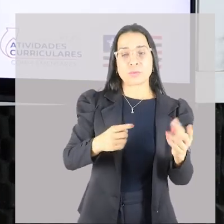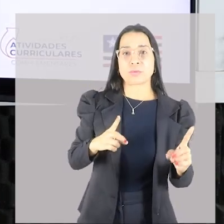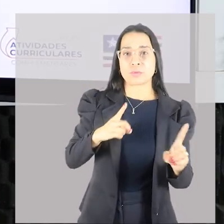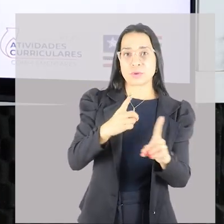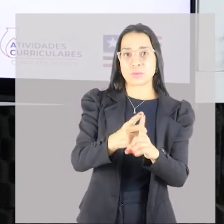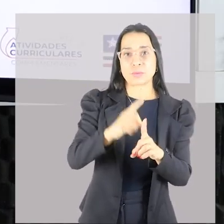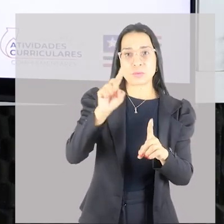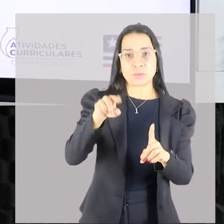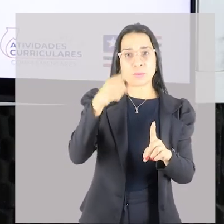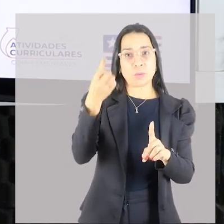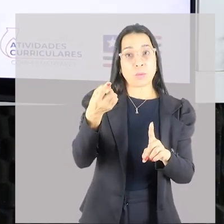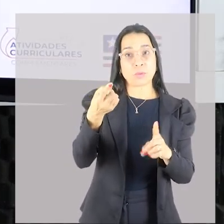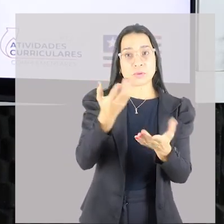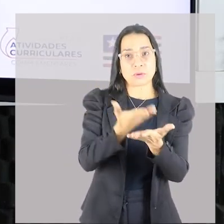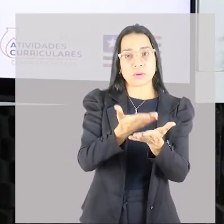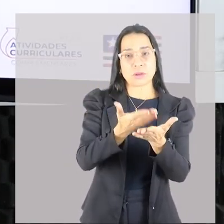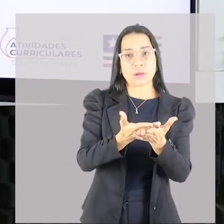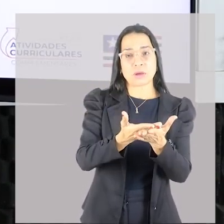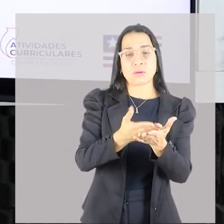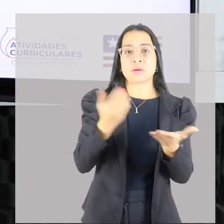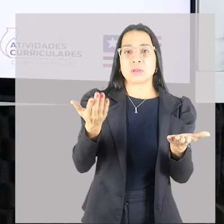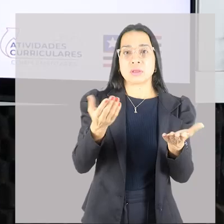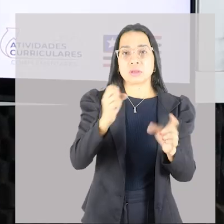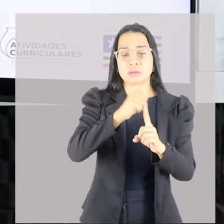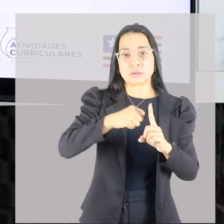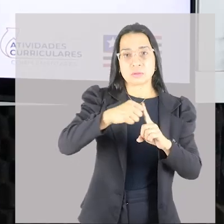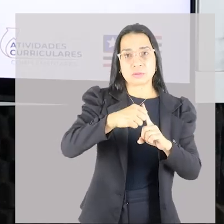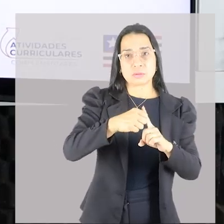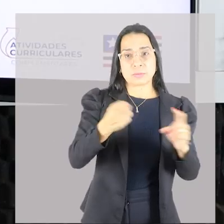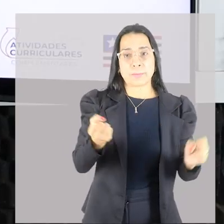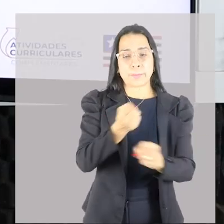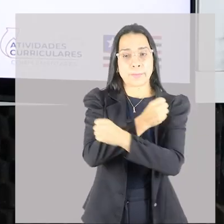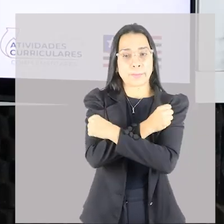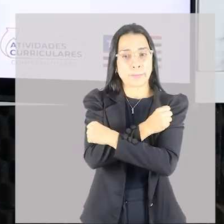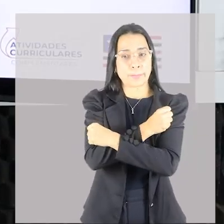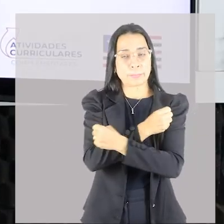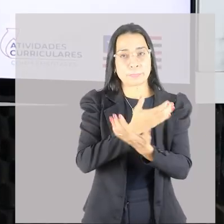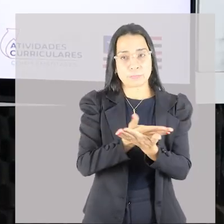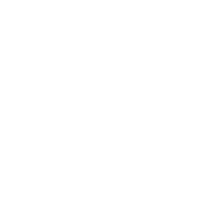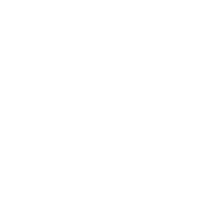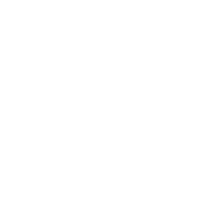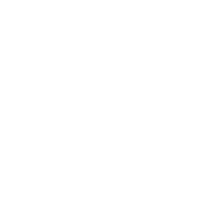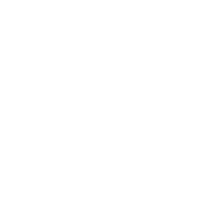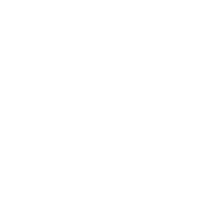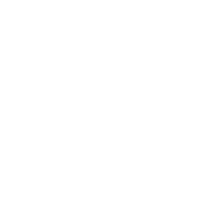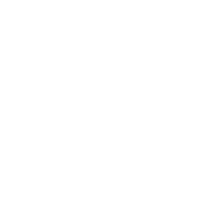videoaula de Sociologia. Então é isso, um abraço a todos e até mais. Valeu, tchau, tchau.